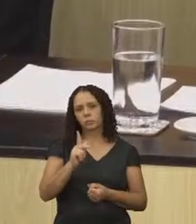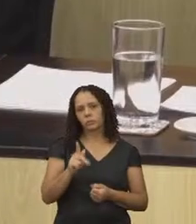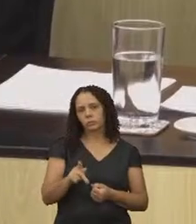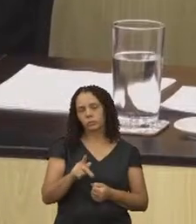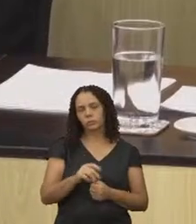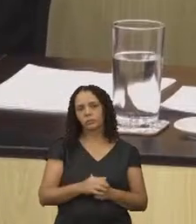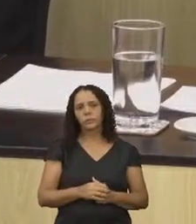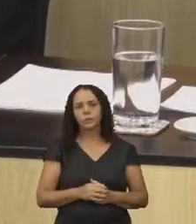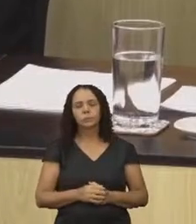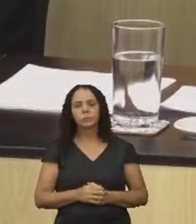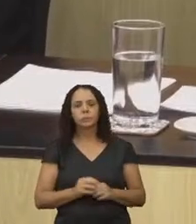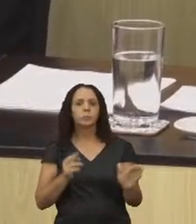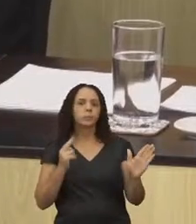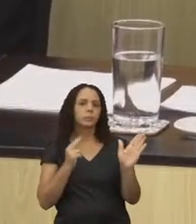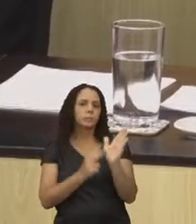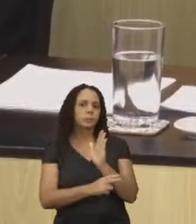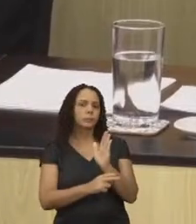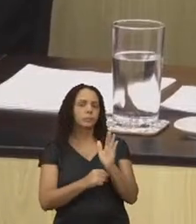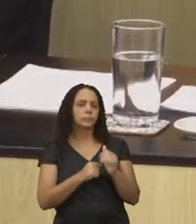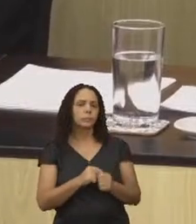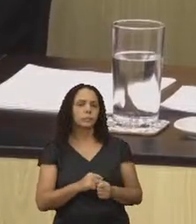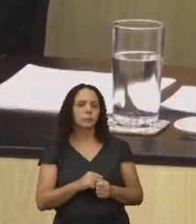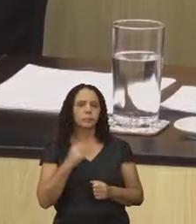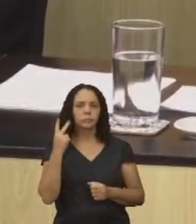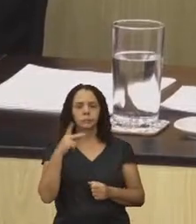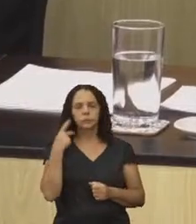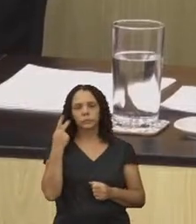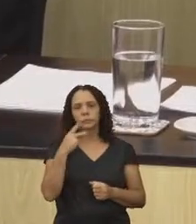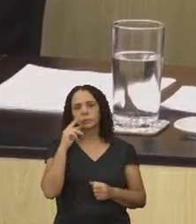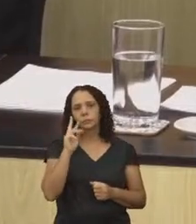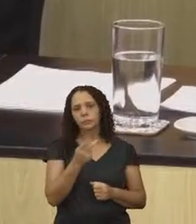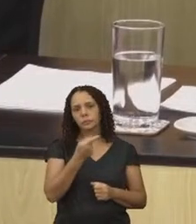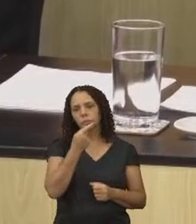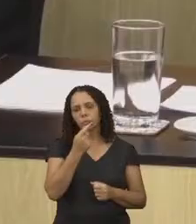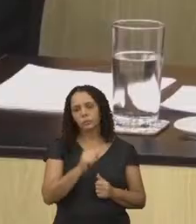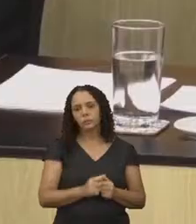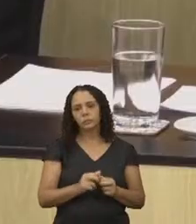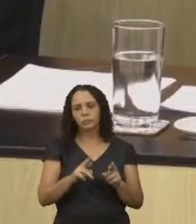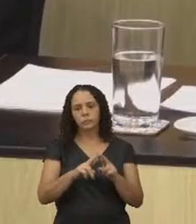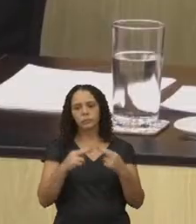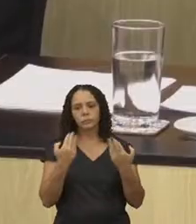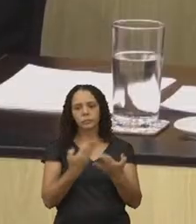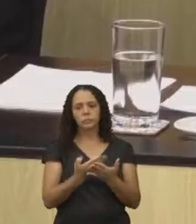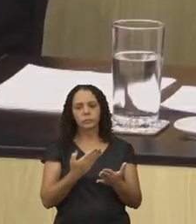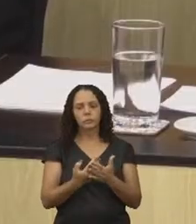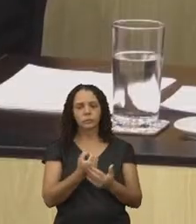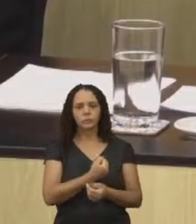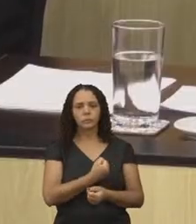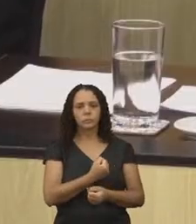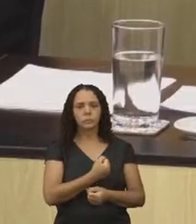neste município. Autoria, vereador Hernani Barreto. Requerimento